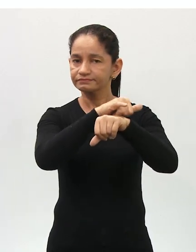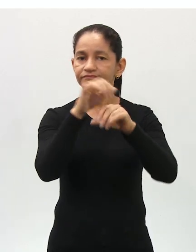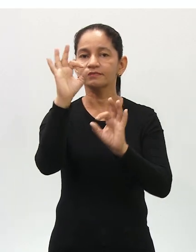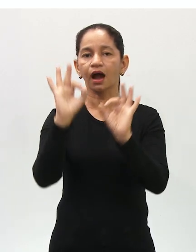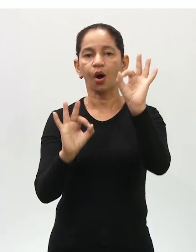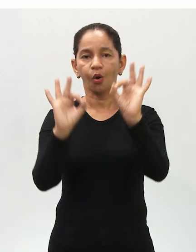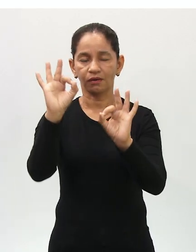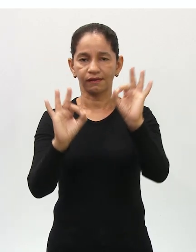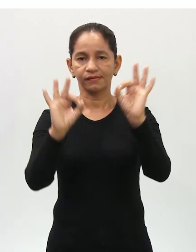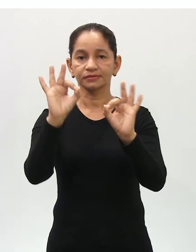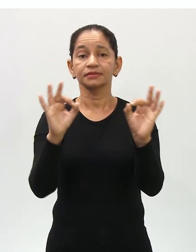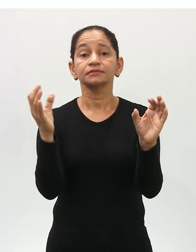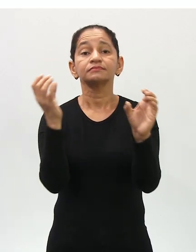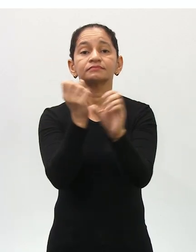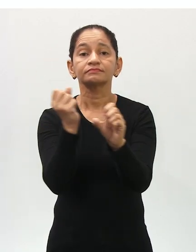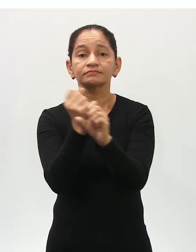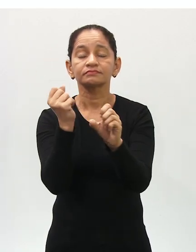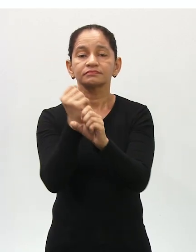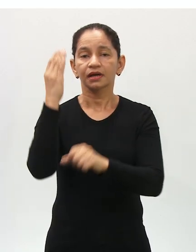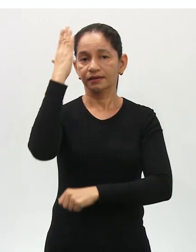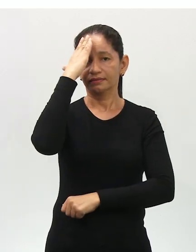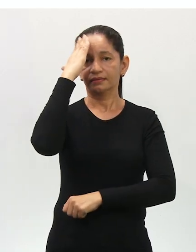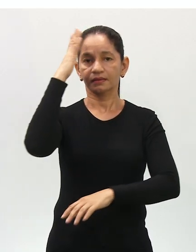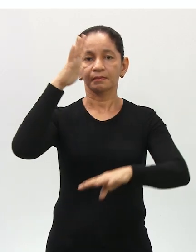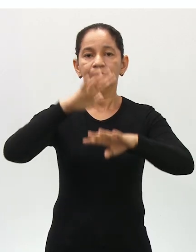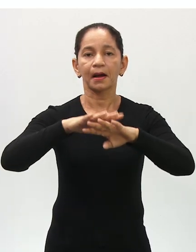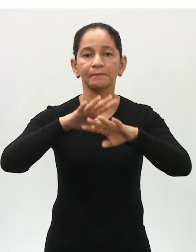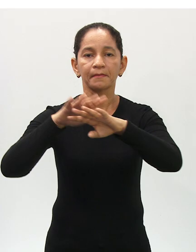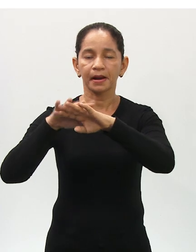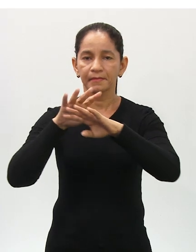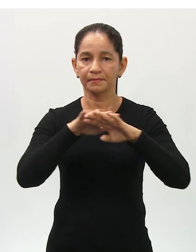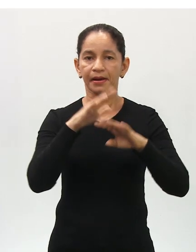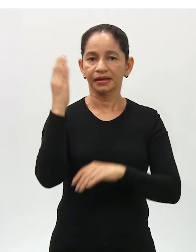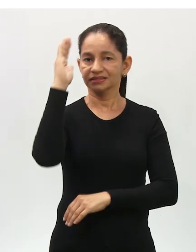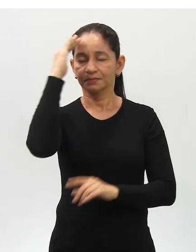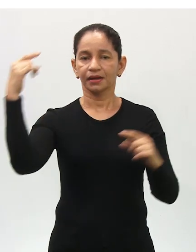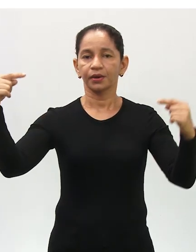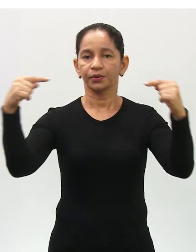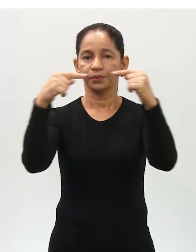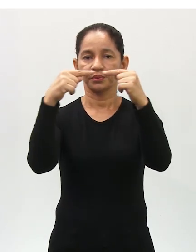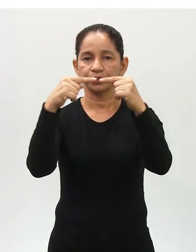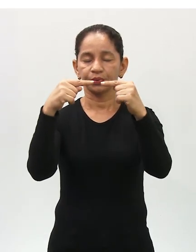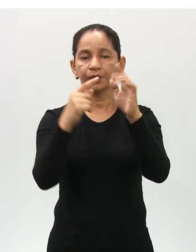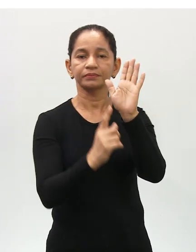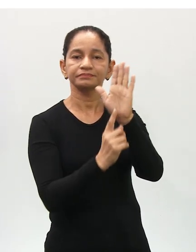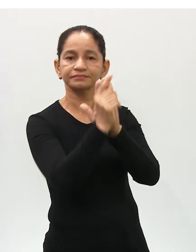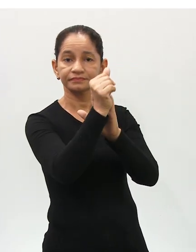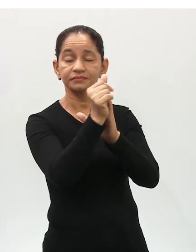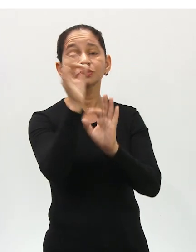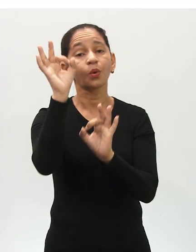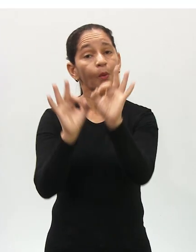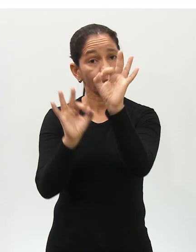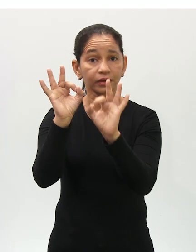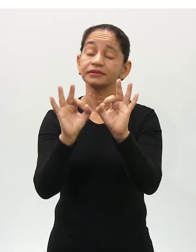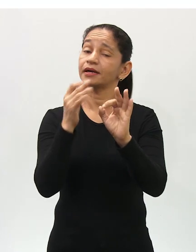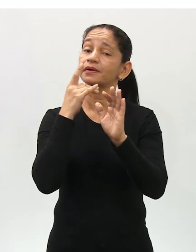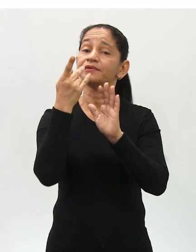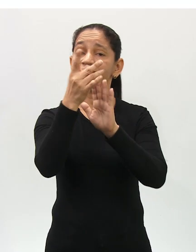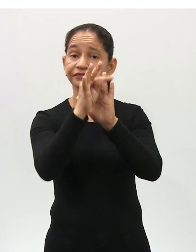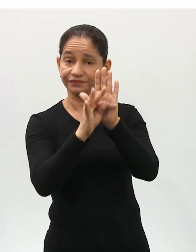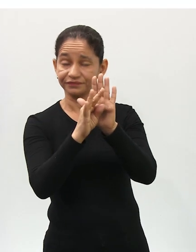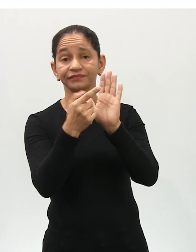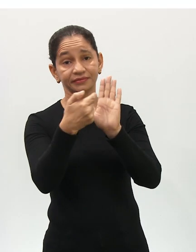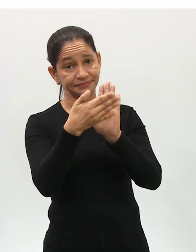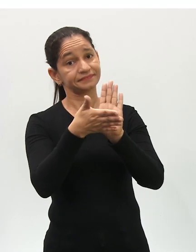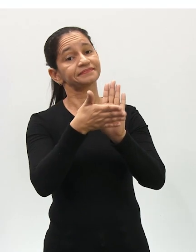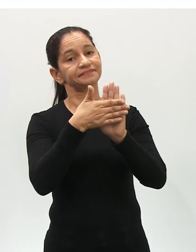a organização e também a racionalidade do trabalho, né, orçamentário. Então, como diz aqui o texto, a